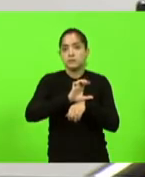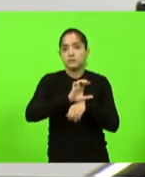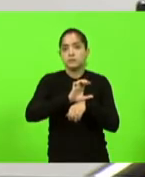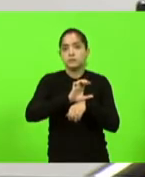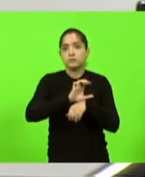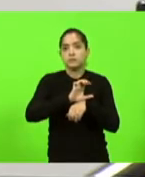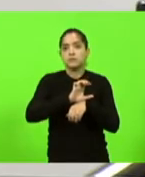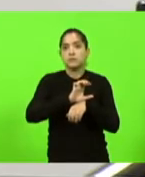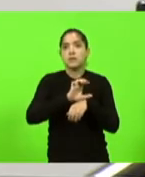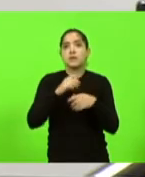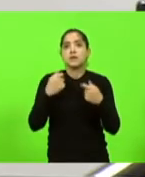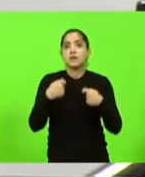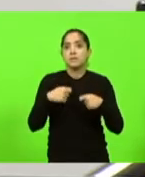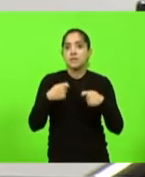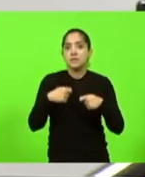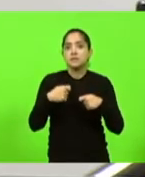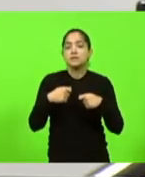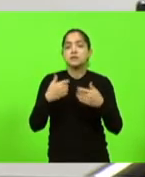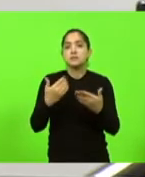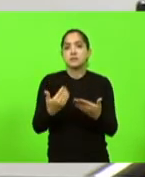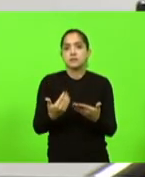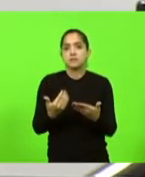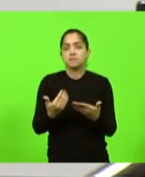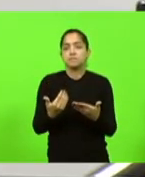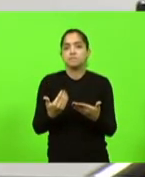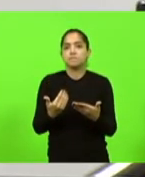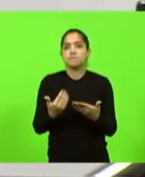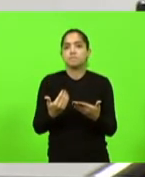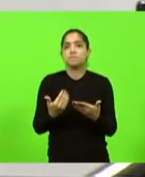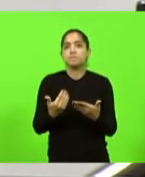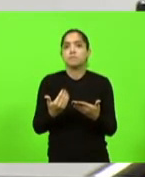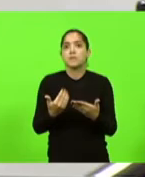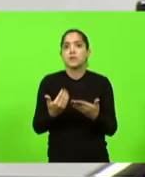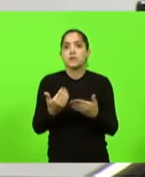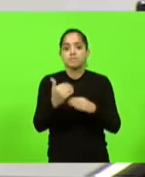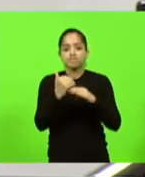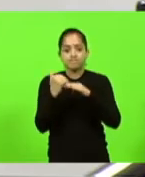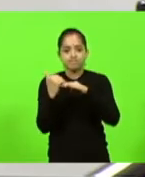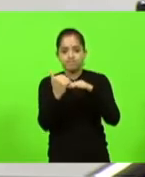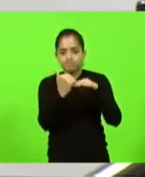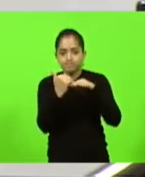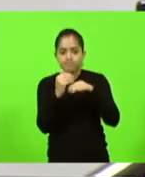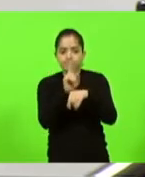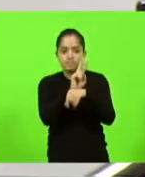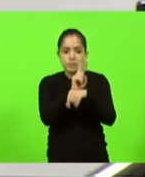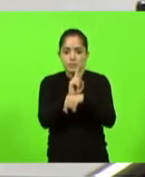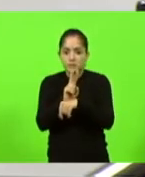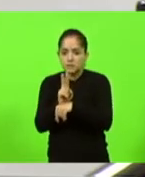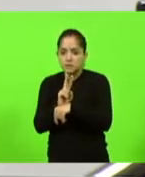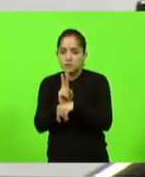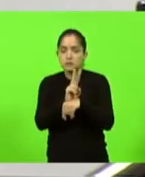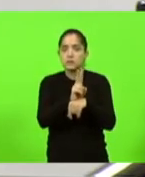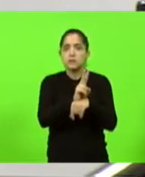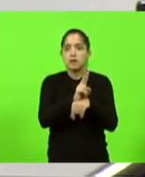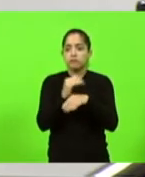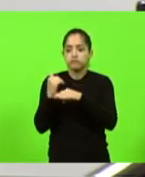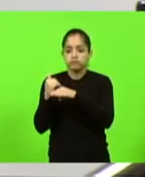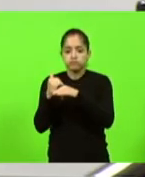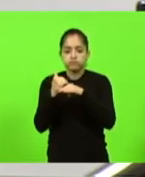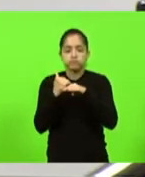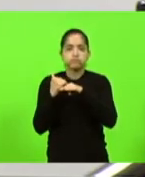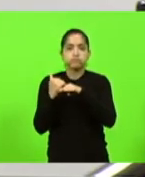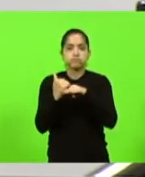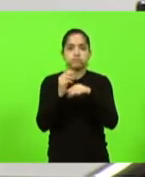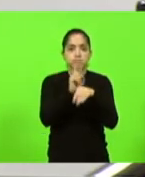tem que se aparelhar para, paralelamente, fiscalizar com o Tribunal de Contas?